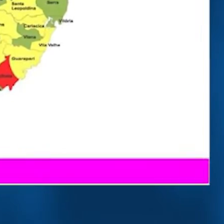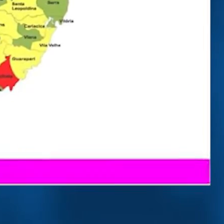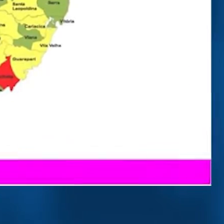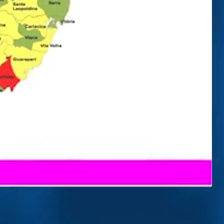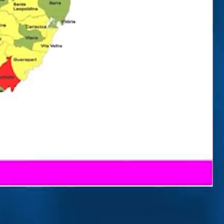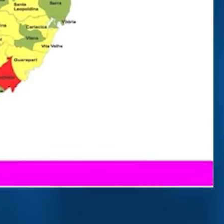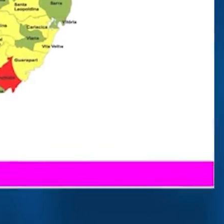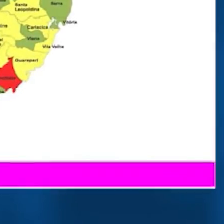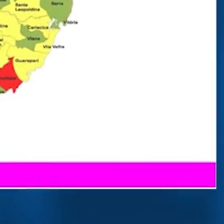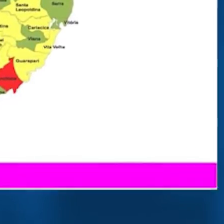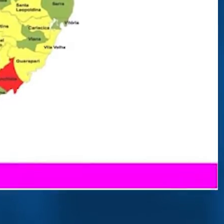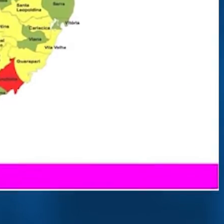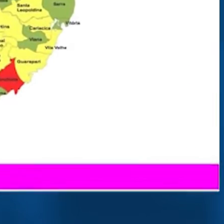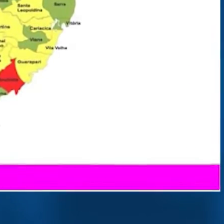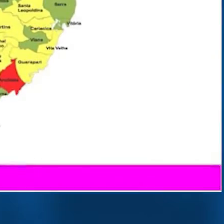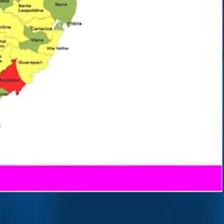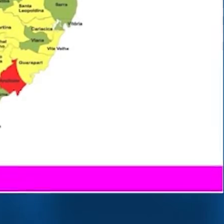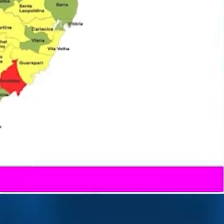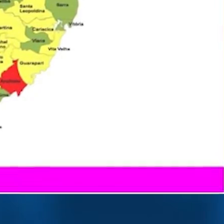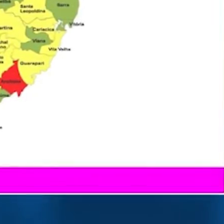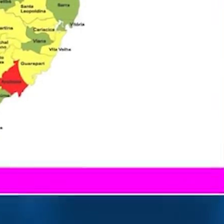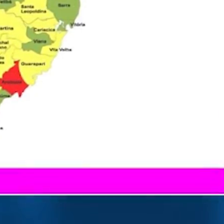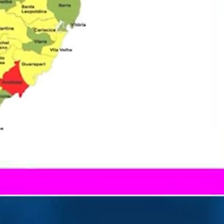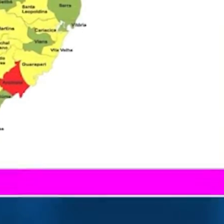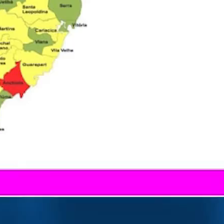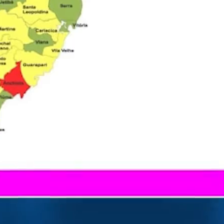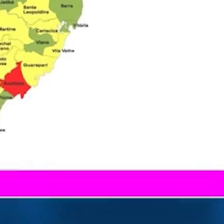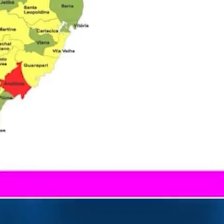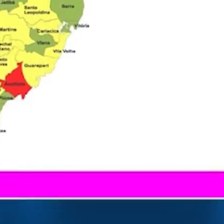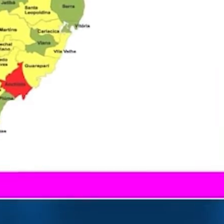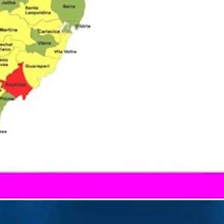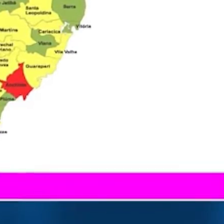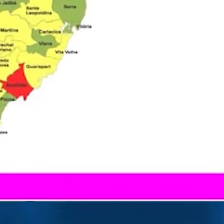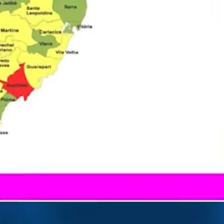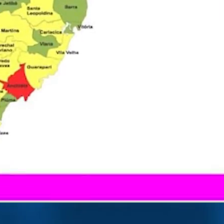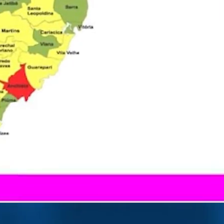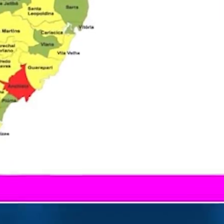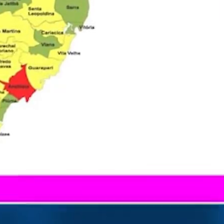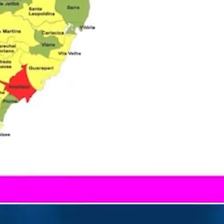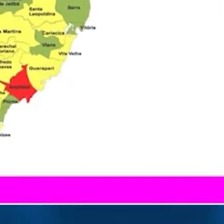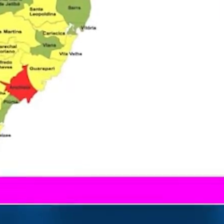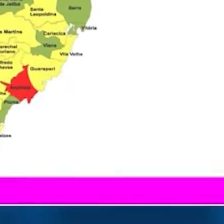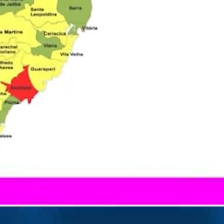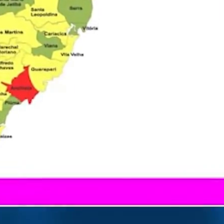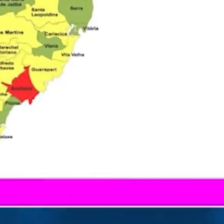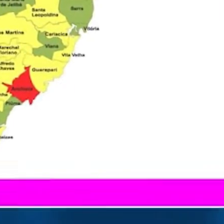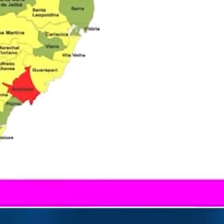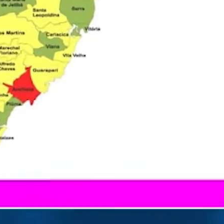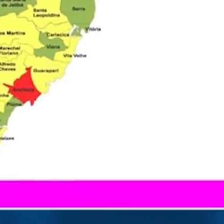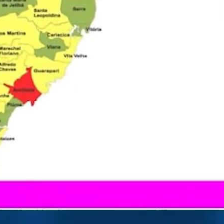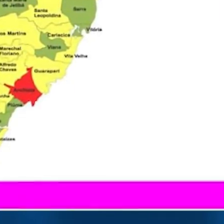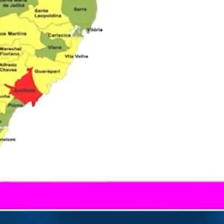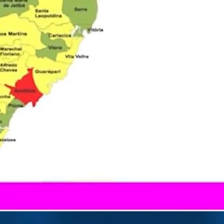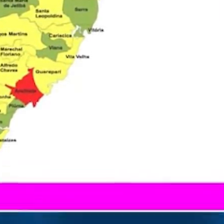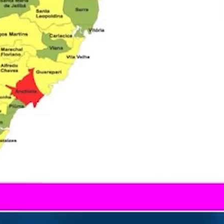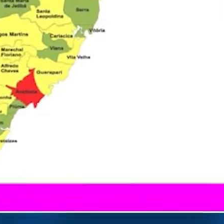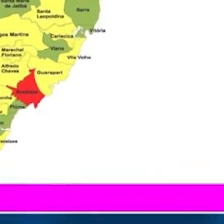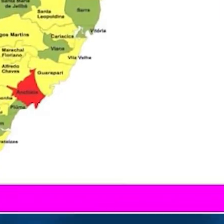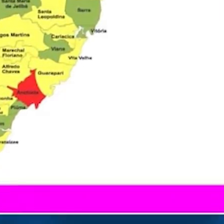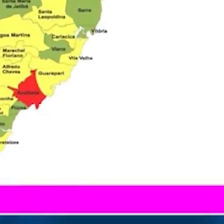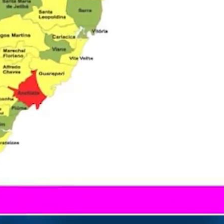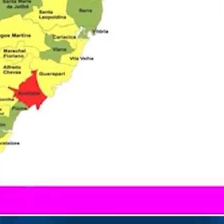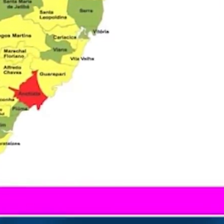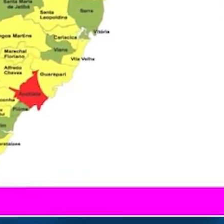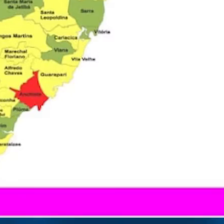e Mantenópolis no extremo norte continuam em risco alto de contágio para go 2019 para o governador a